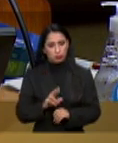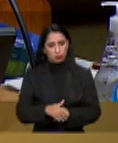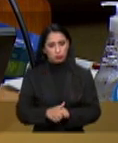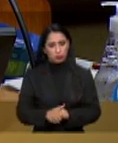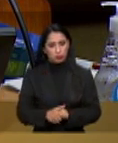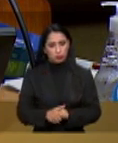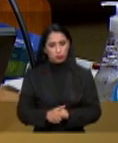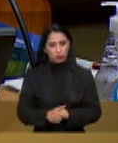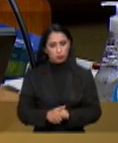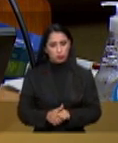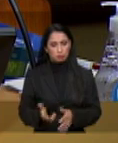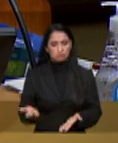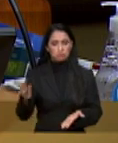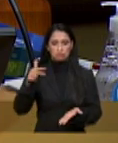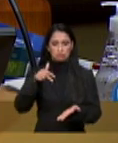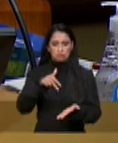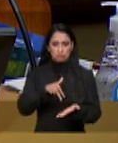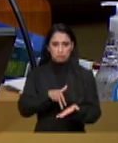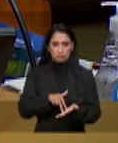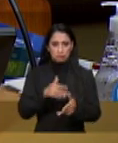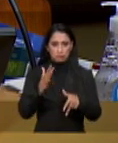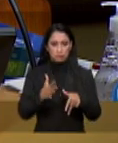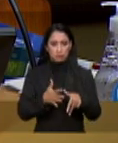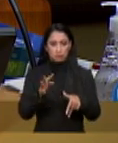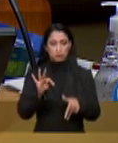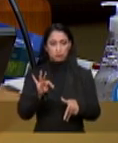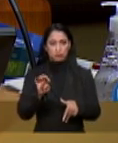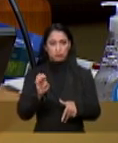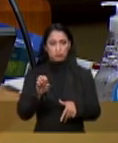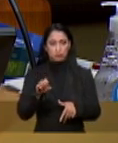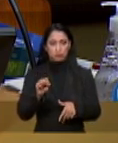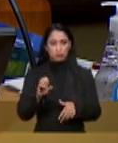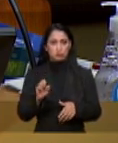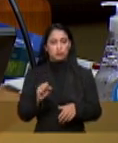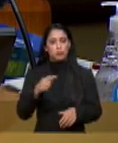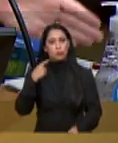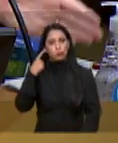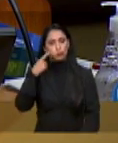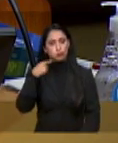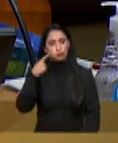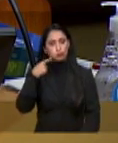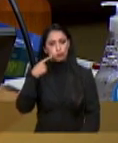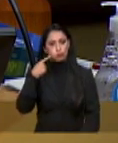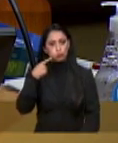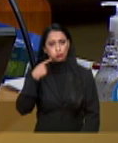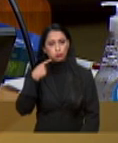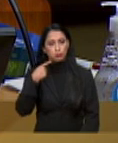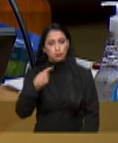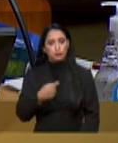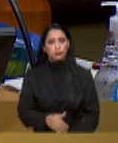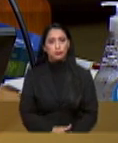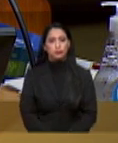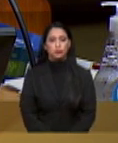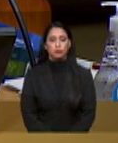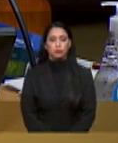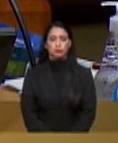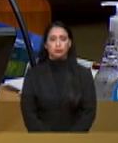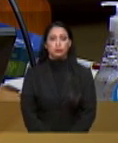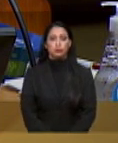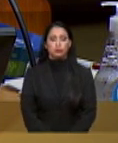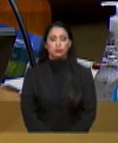Da tribuna, manifestando sua tese. E aos nobres, STF julga ação sobre se é possível representação fiscal